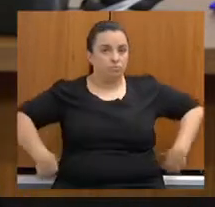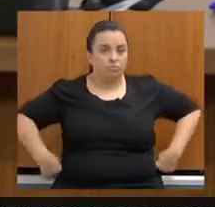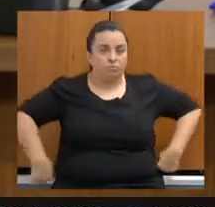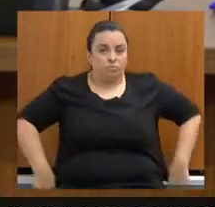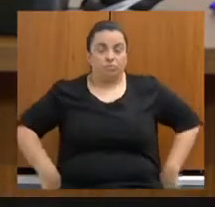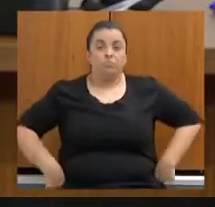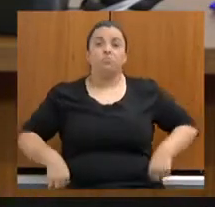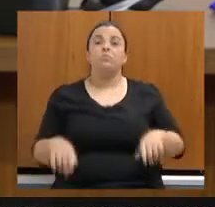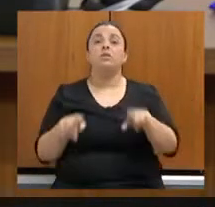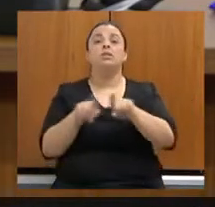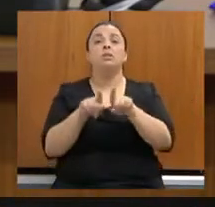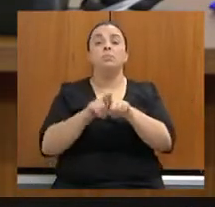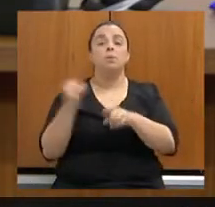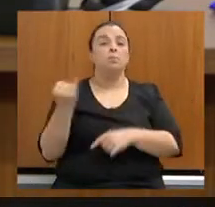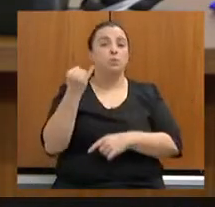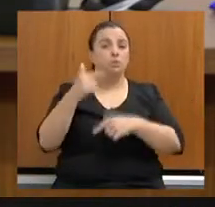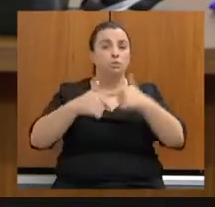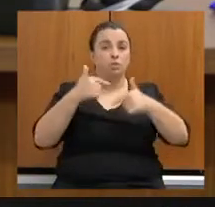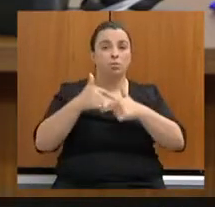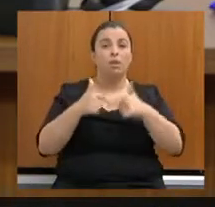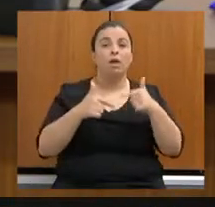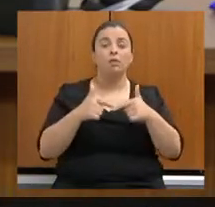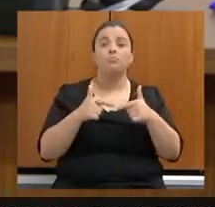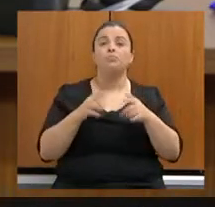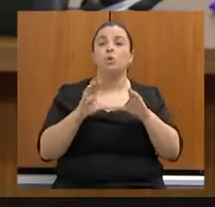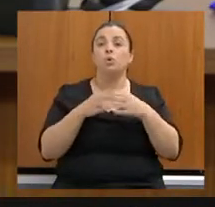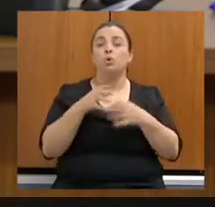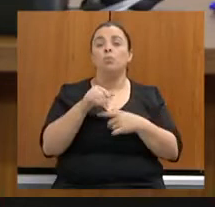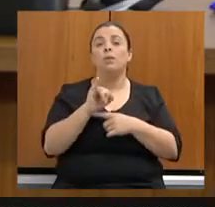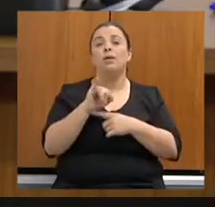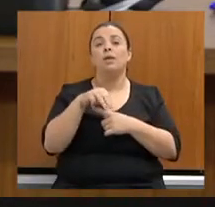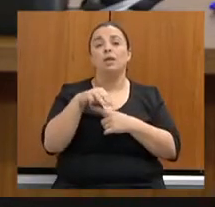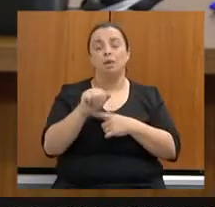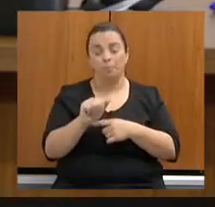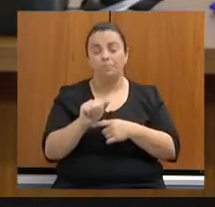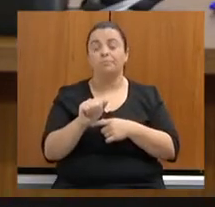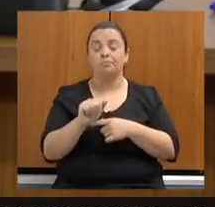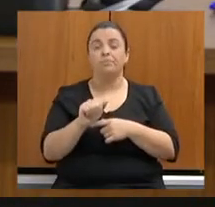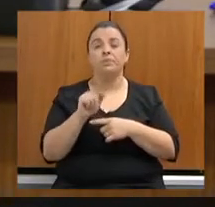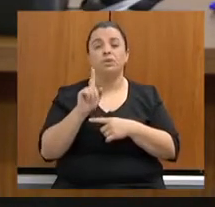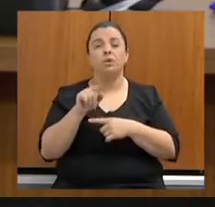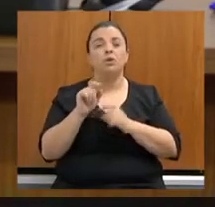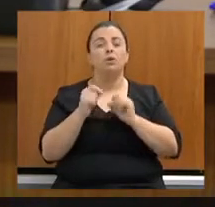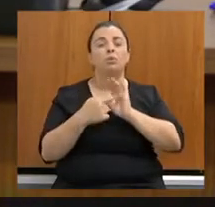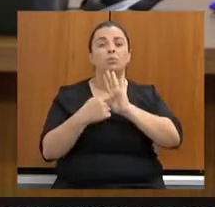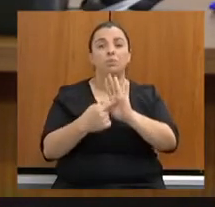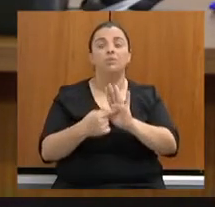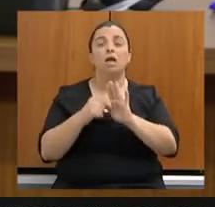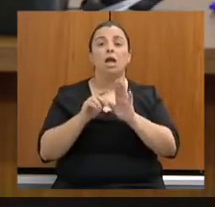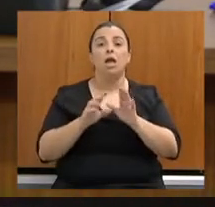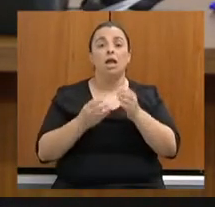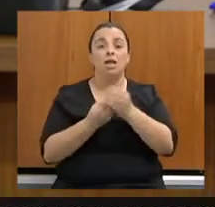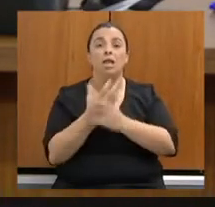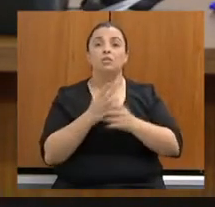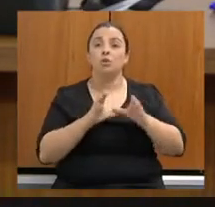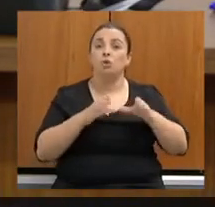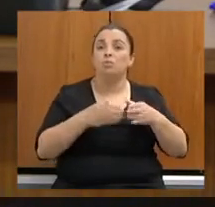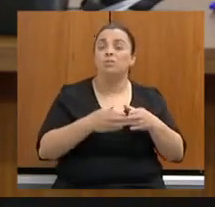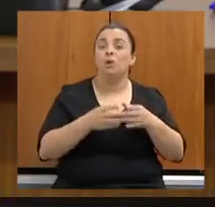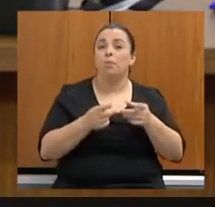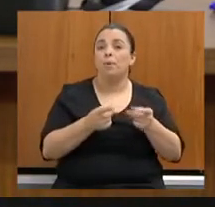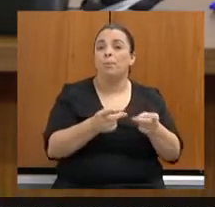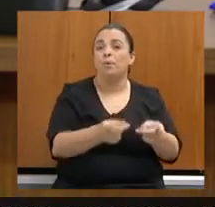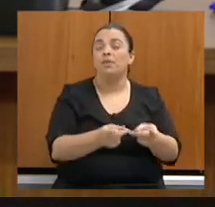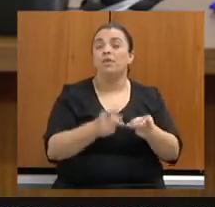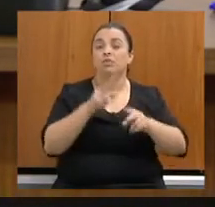em outra ação importante do IMA que eu quero destacar também é a criação da comissão permanente de análise e